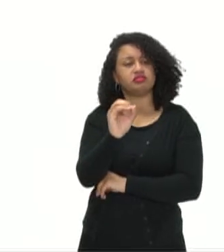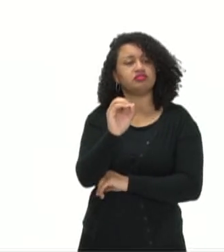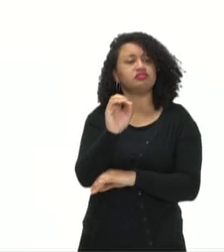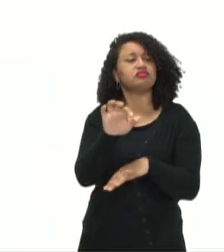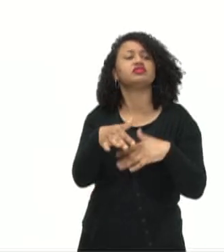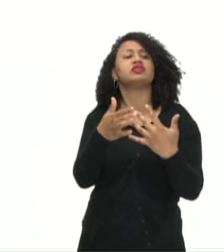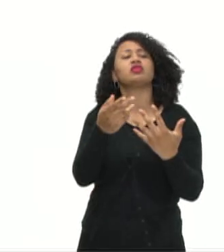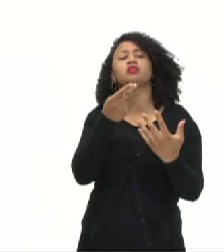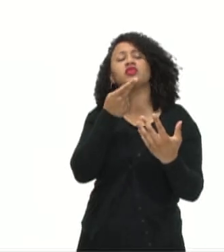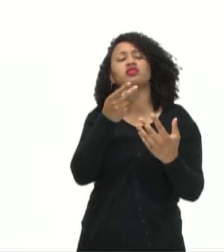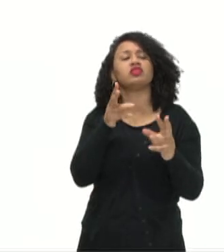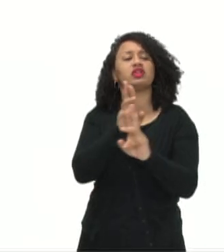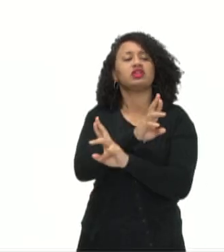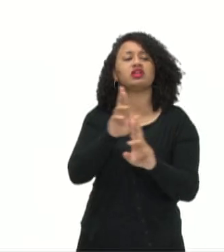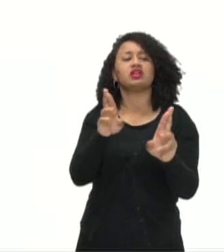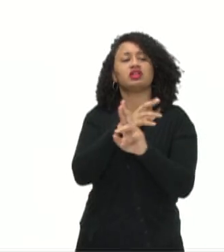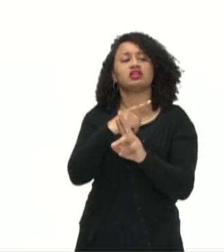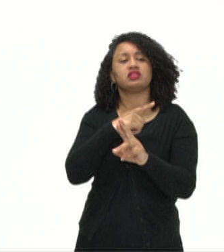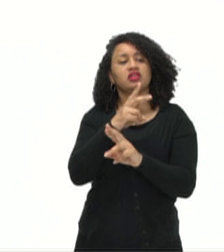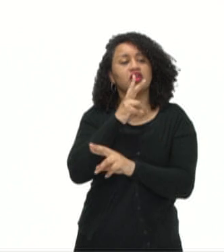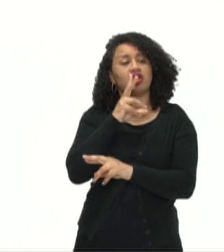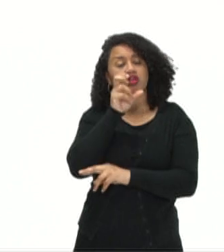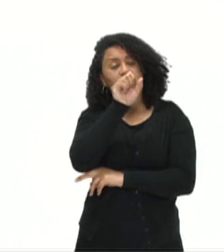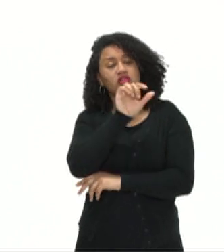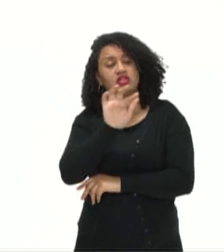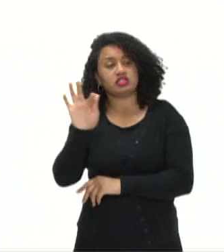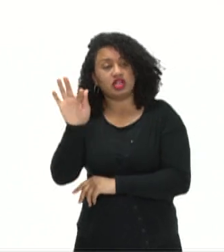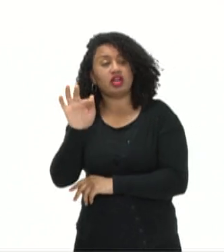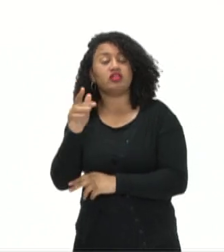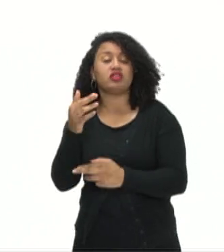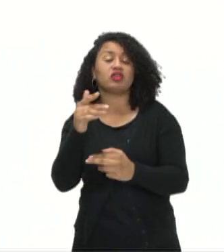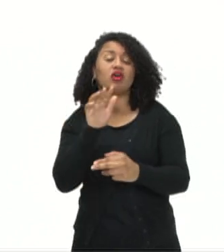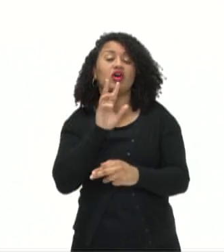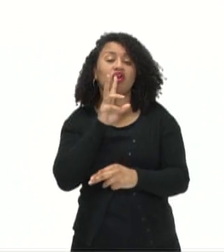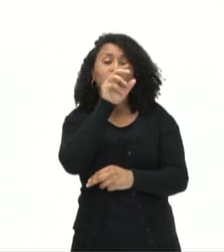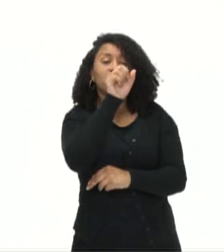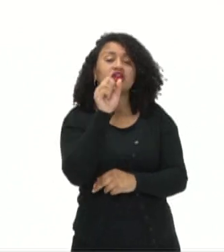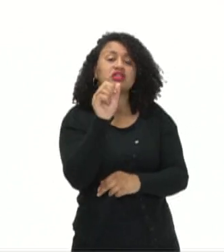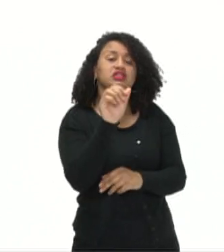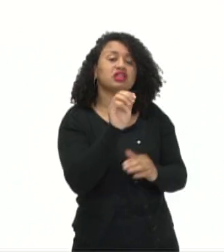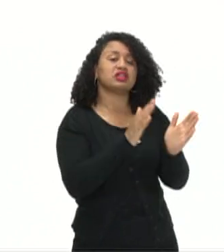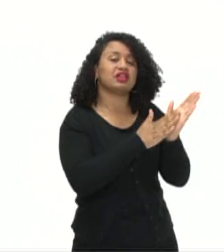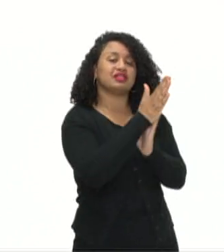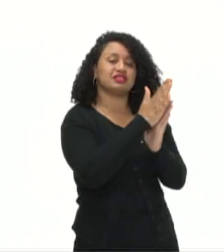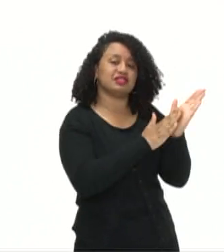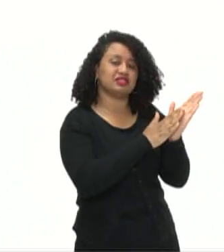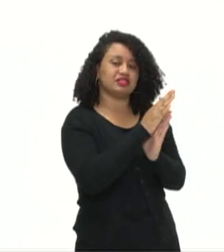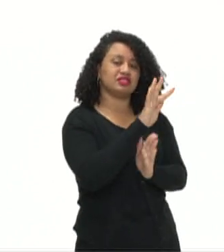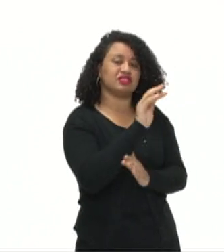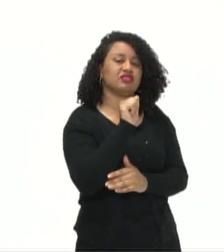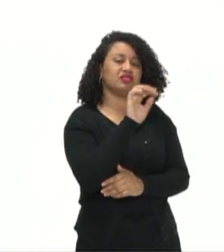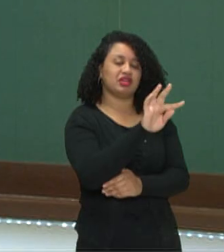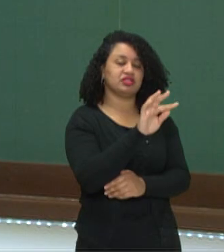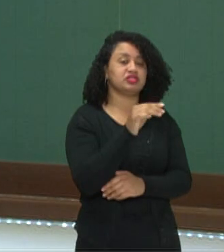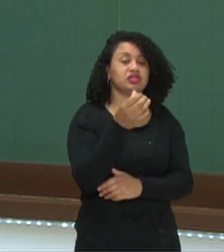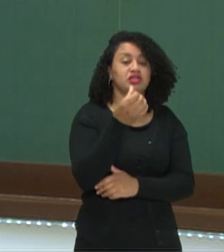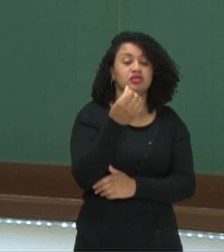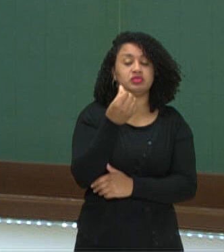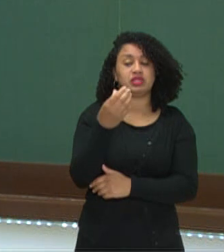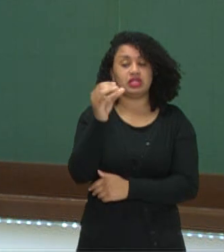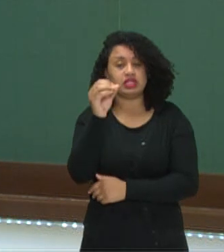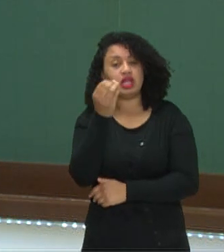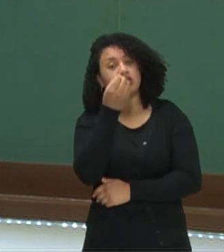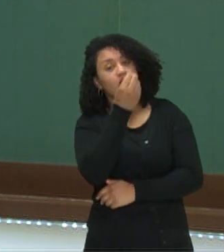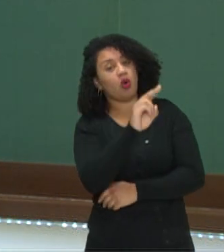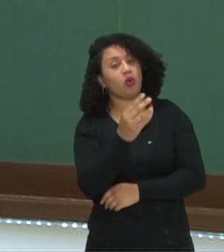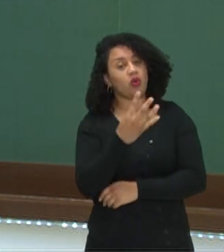falei sobre a relação, né? No caso, a força F é igual à força de atrito. Ou seja, os 60 e 40